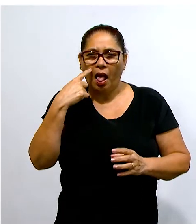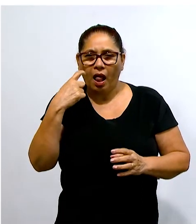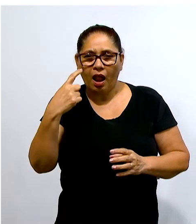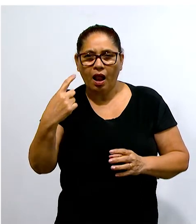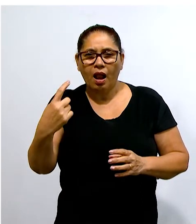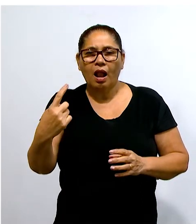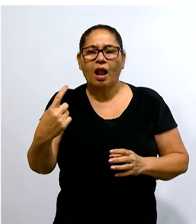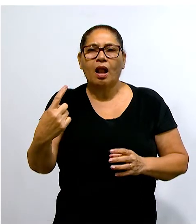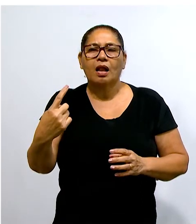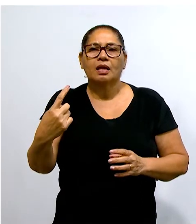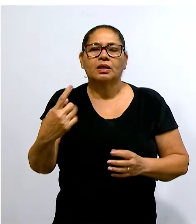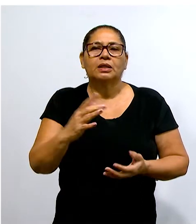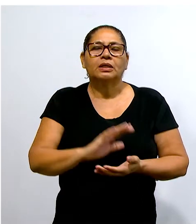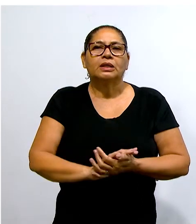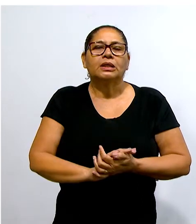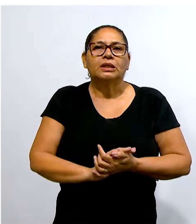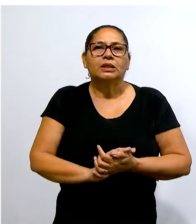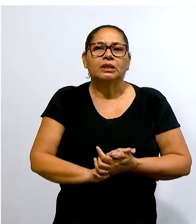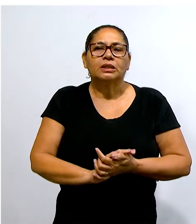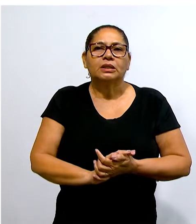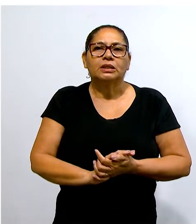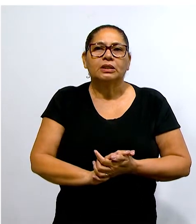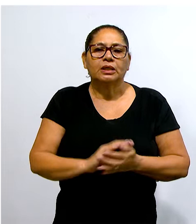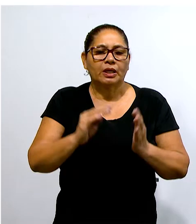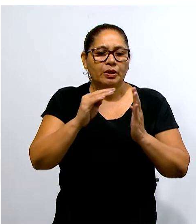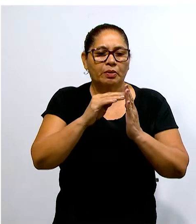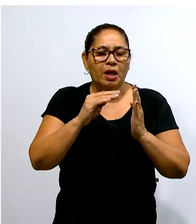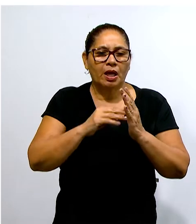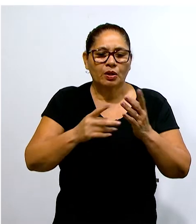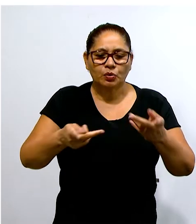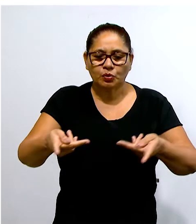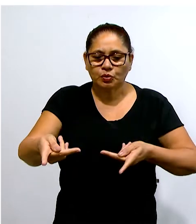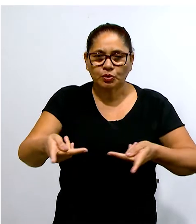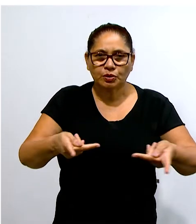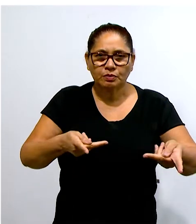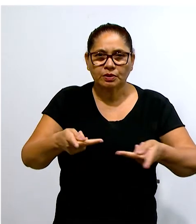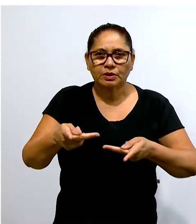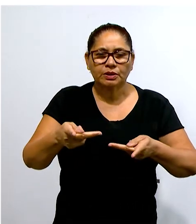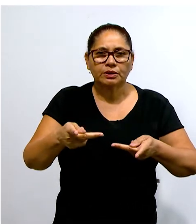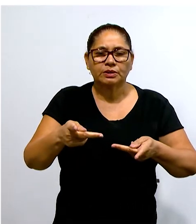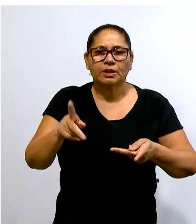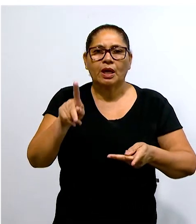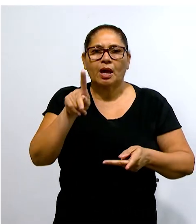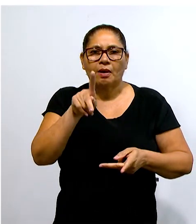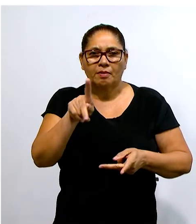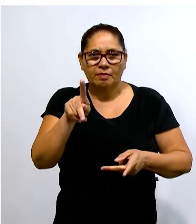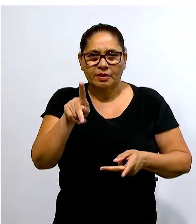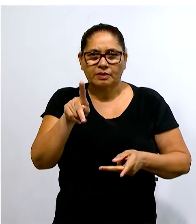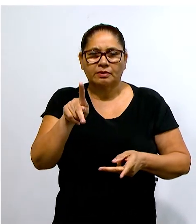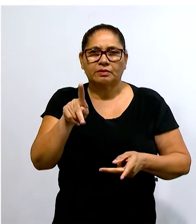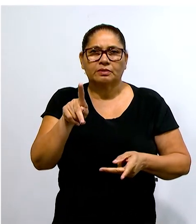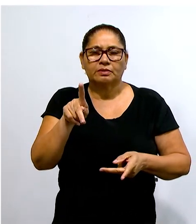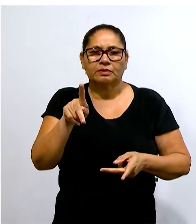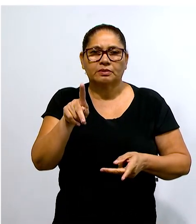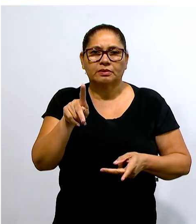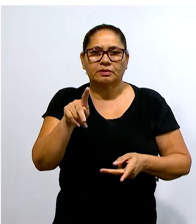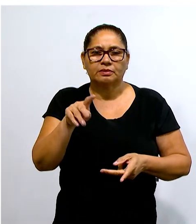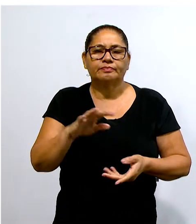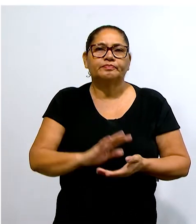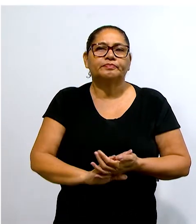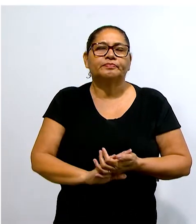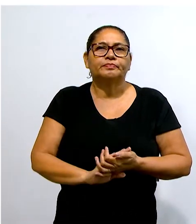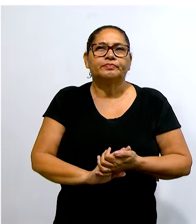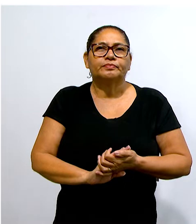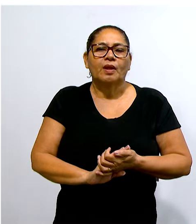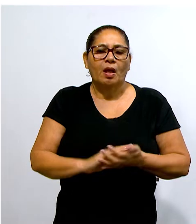de De Crowley. O método de projetos, de Kilpatrick, que fala muito bem sobre os métodos de